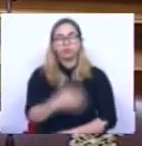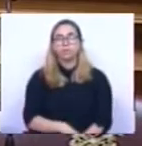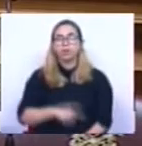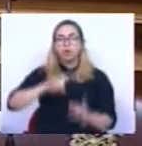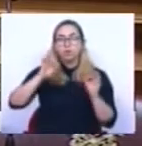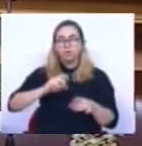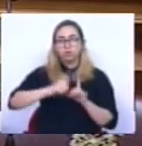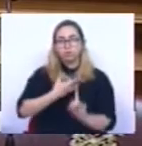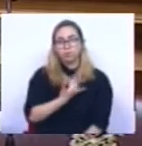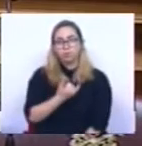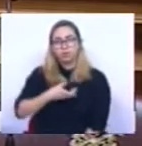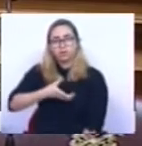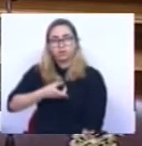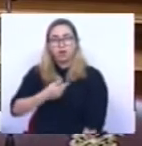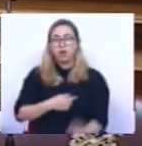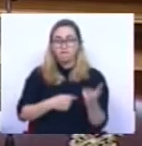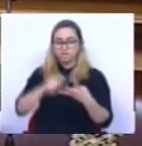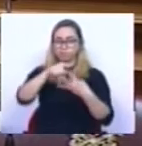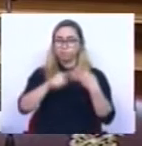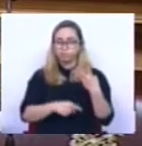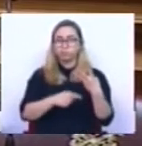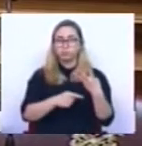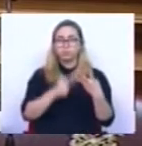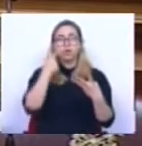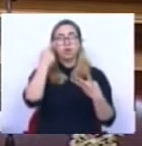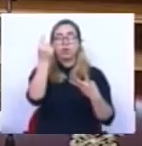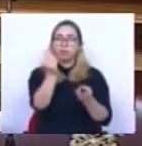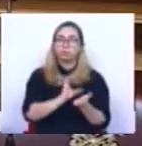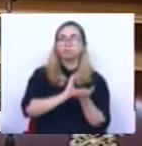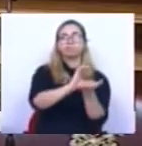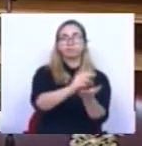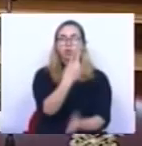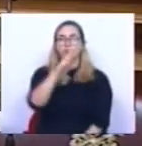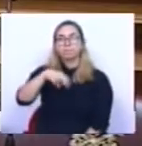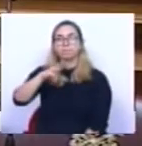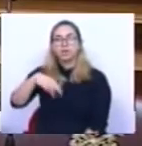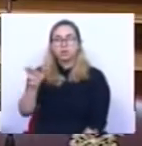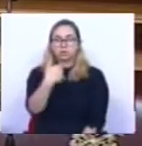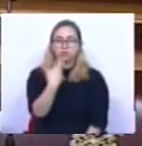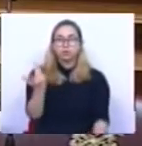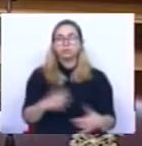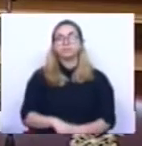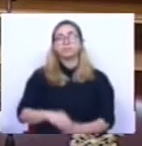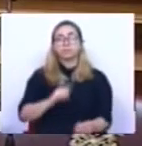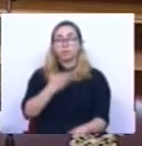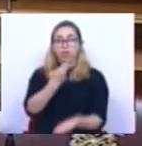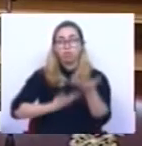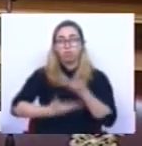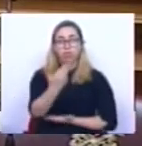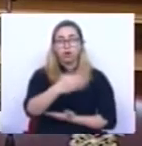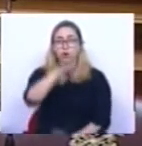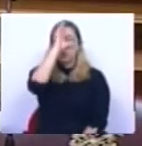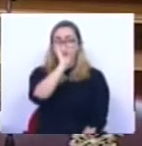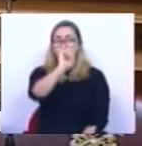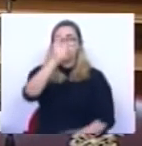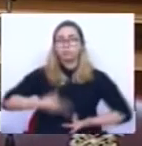de 2019, cada uma destas três instituições recebeu de forma extraordinária 2 milhões de euros. Em contrapartida, em vez do Governo